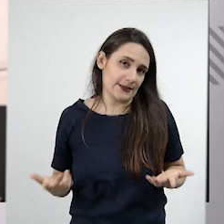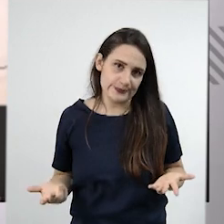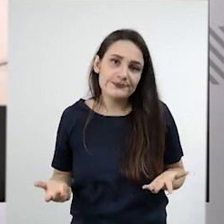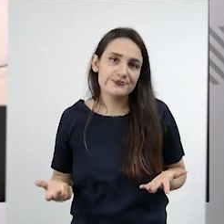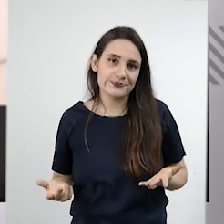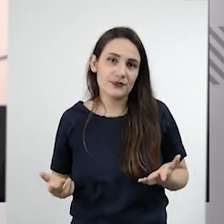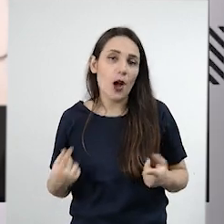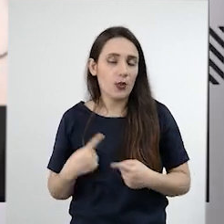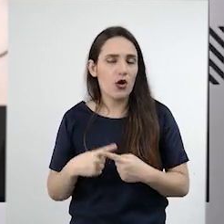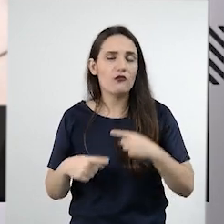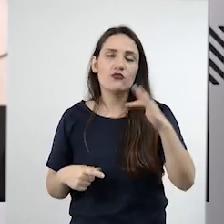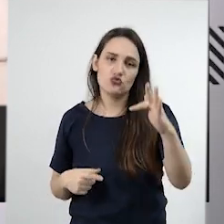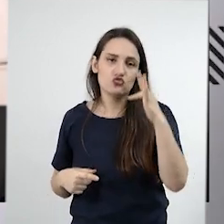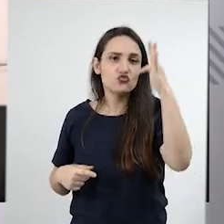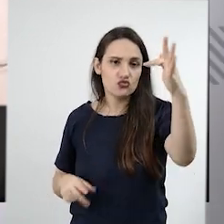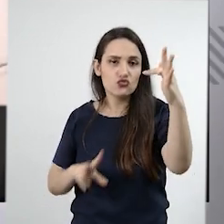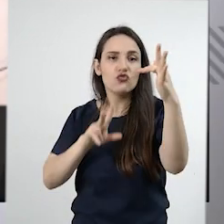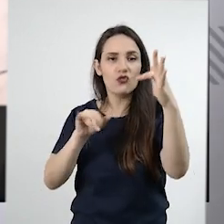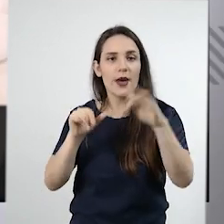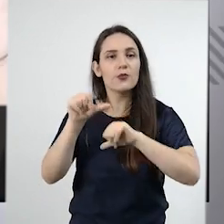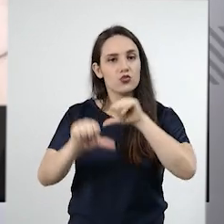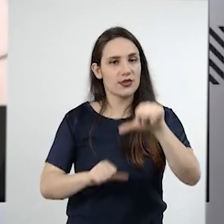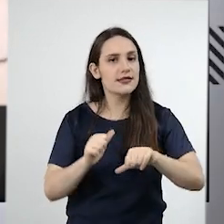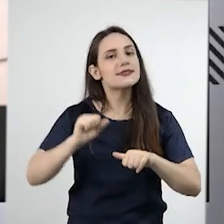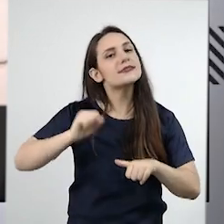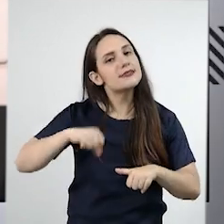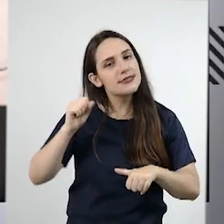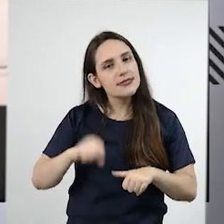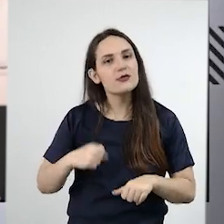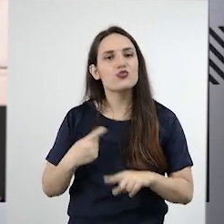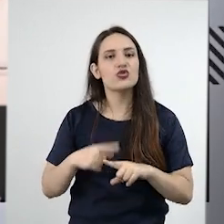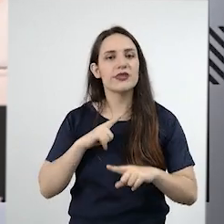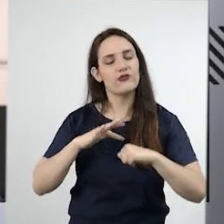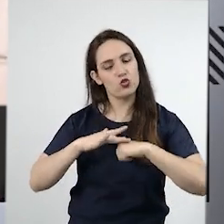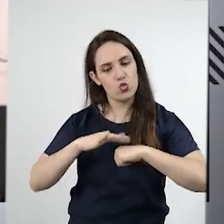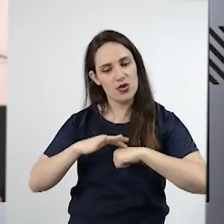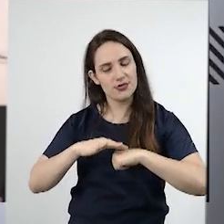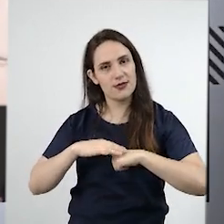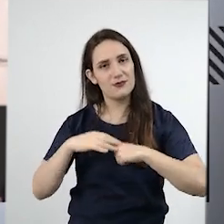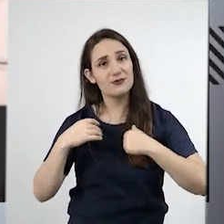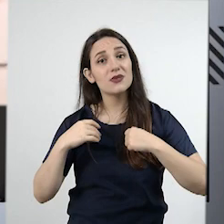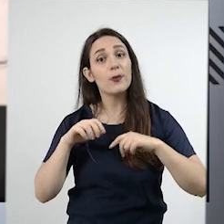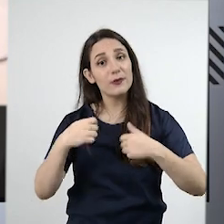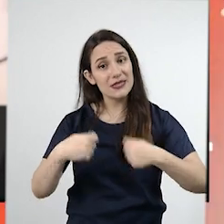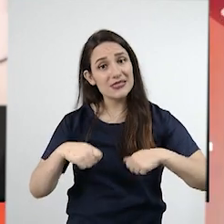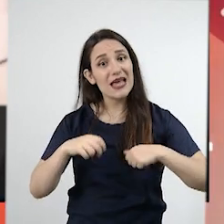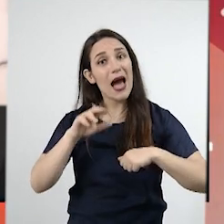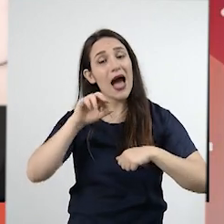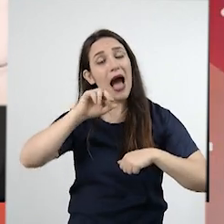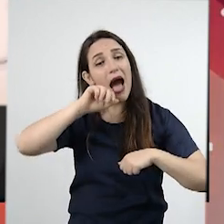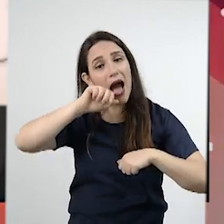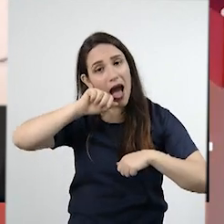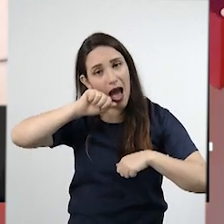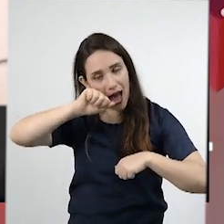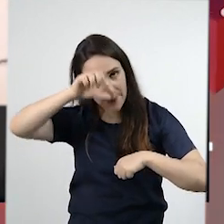vai impactar muito, né? Então, assim, vai nos auxiliar, a gente vai conseguir utilizar a tecnologia a nosso